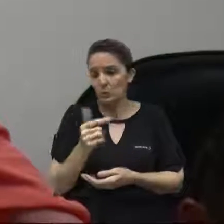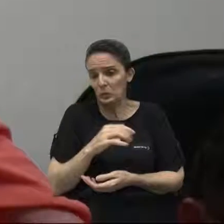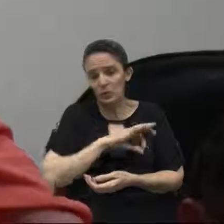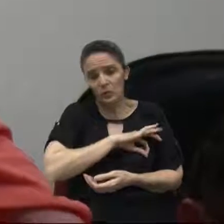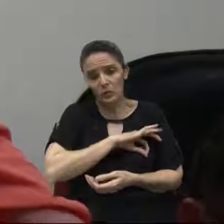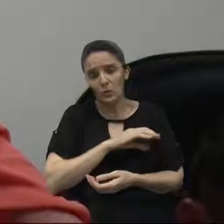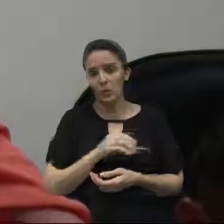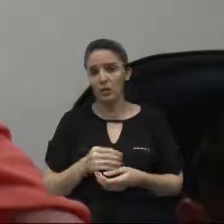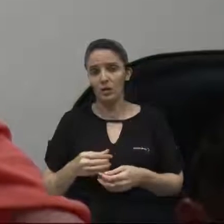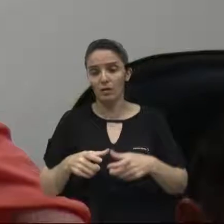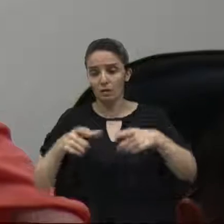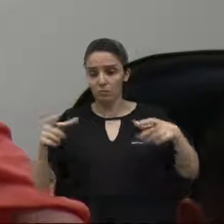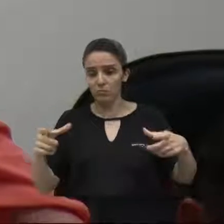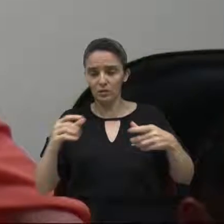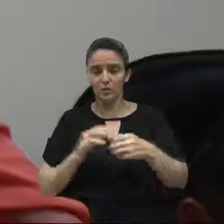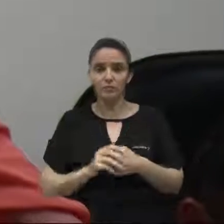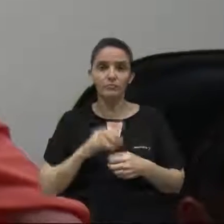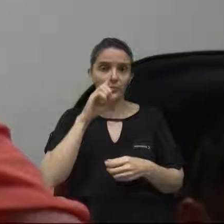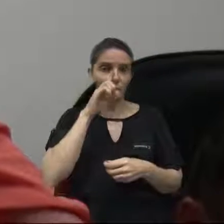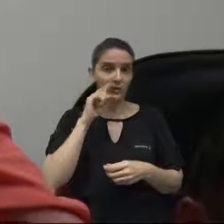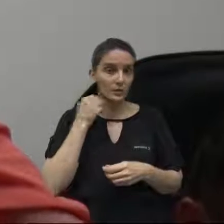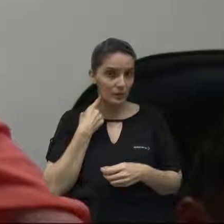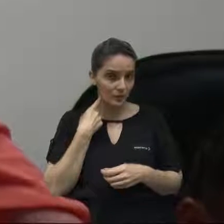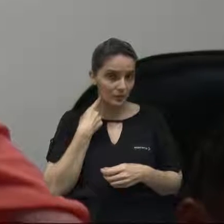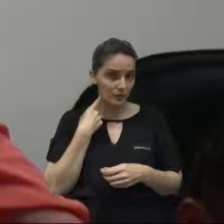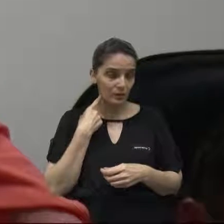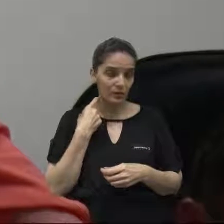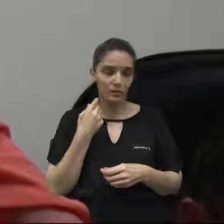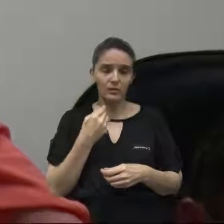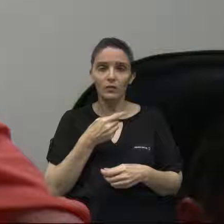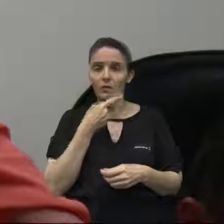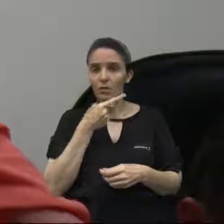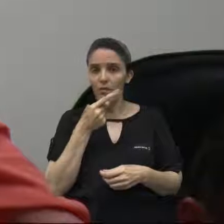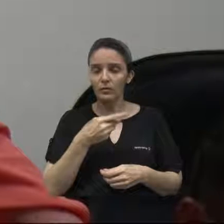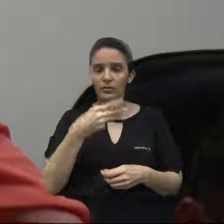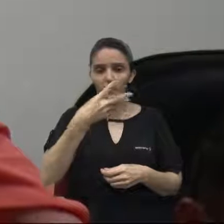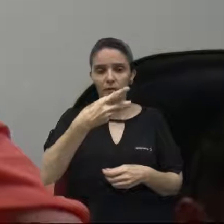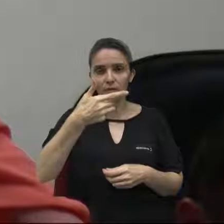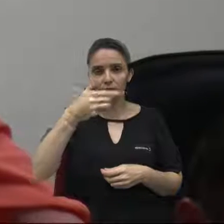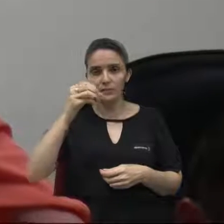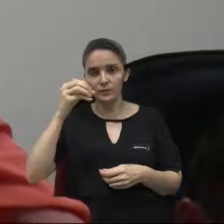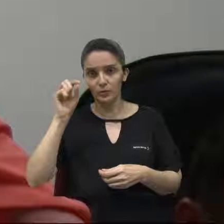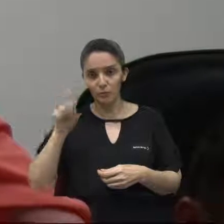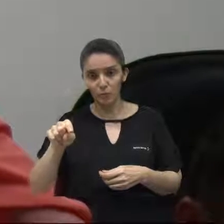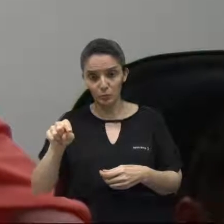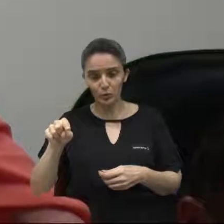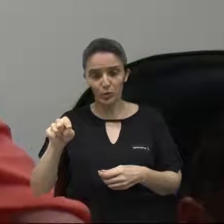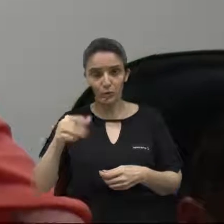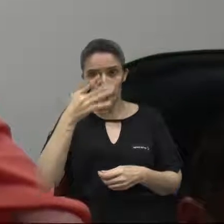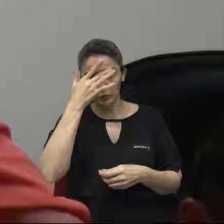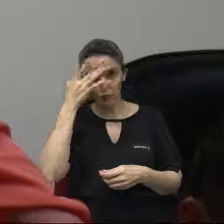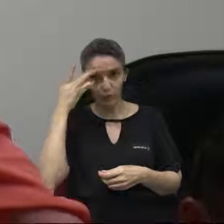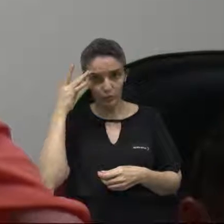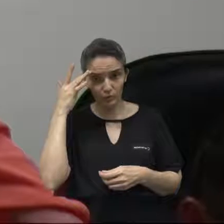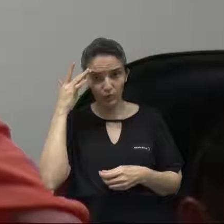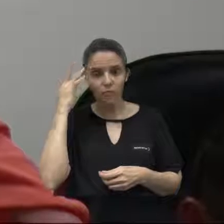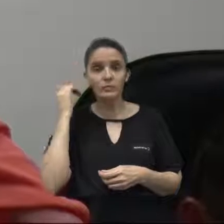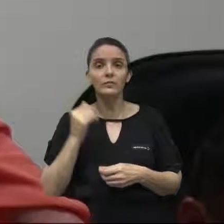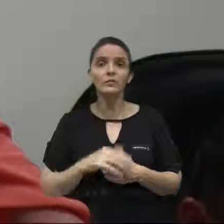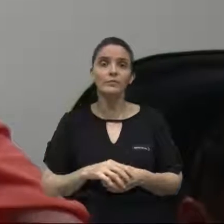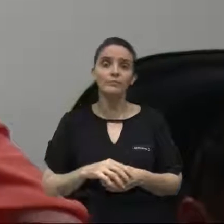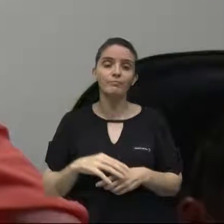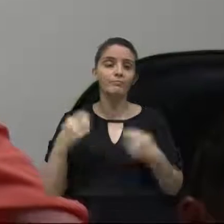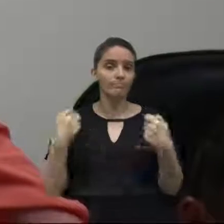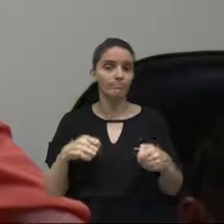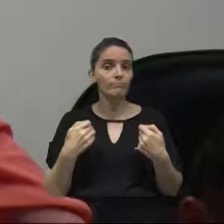infelizmente, uma cidade, como diz o pastor, de 320 mil habitantes, nós realmente temos que rever